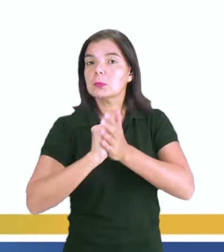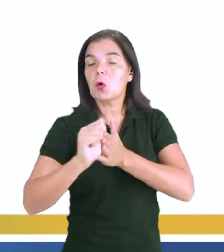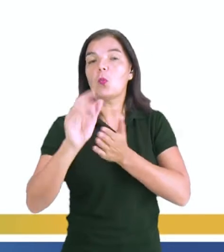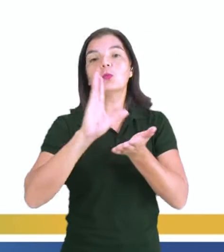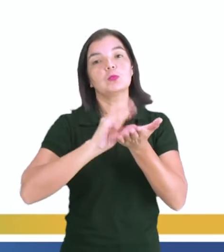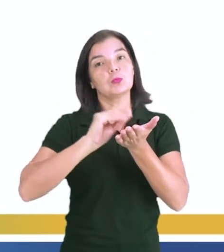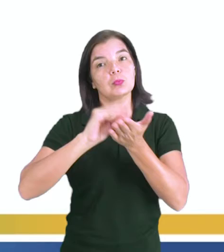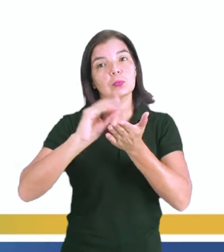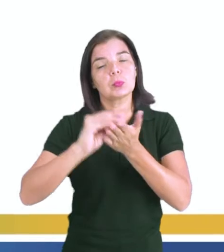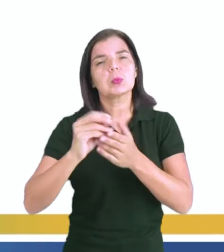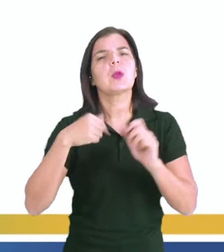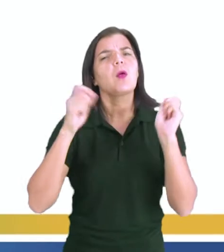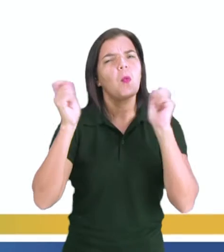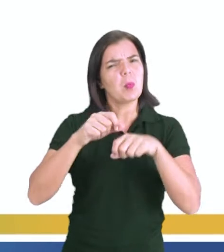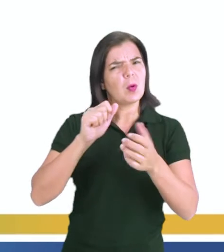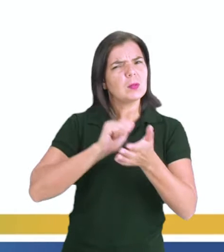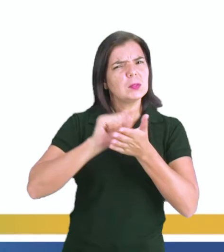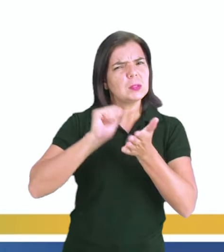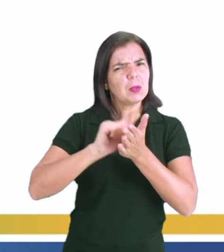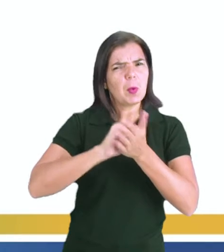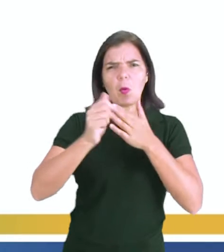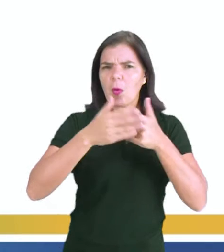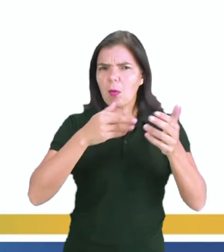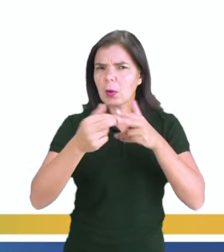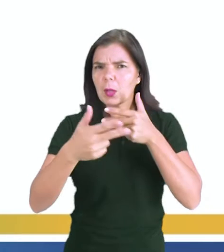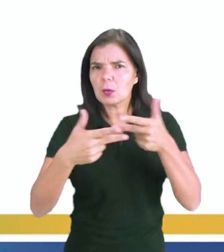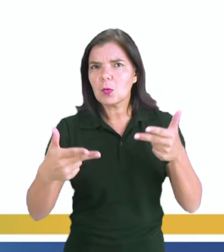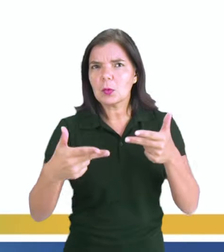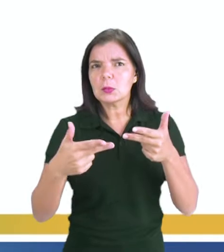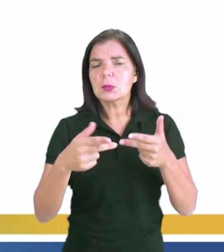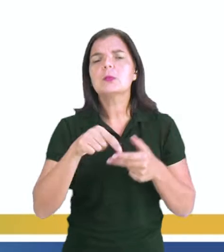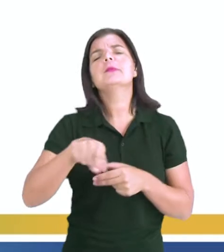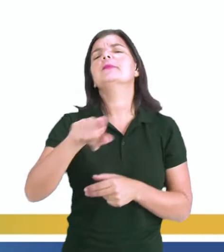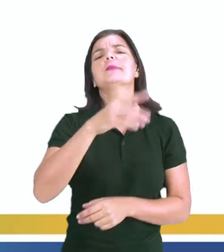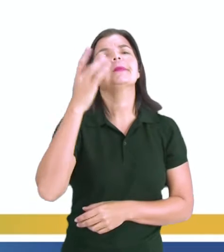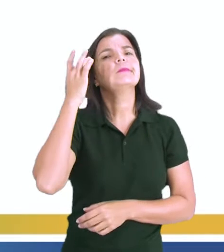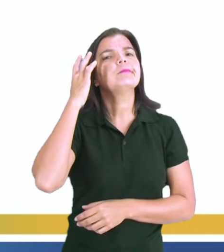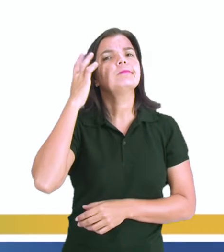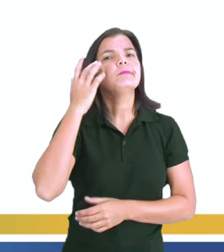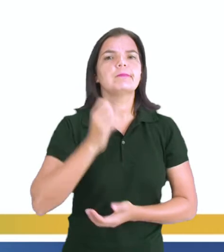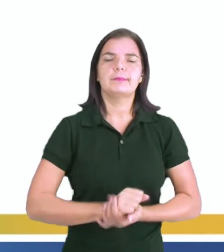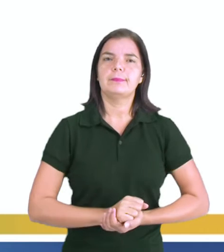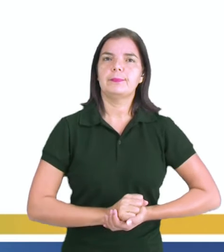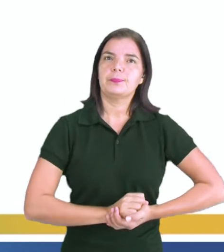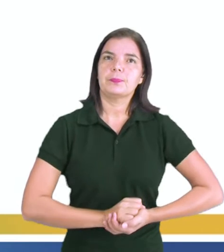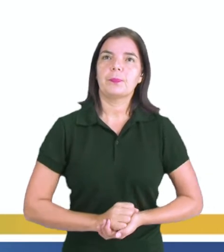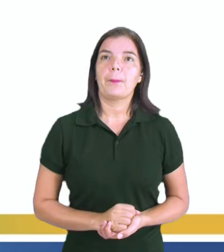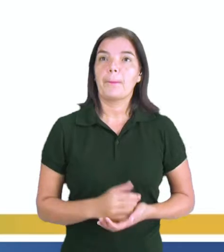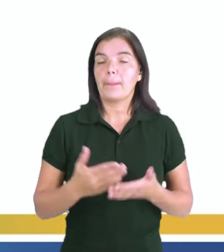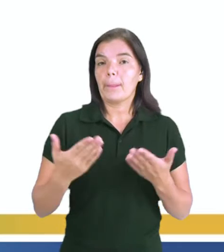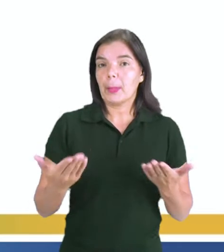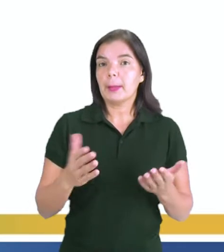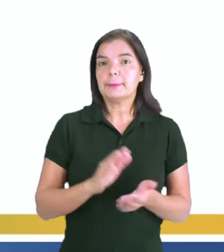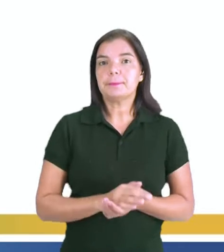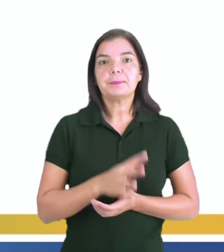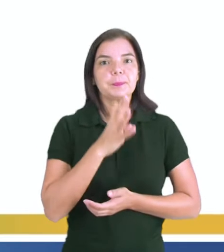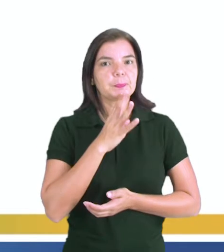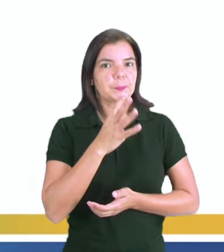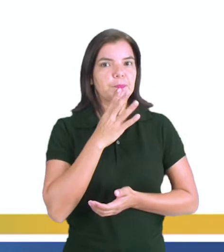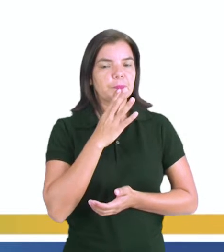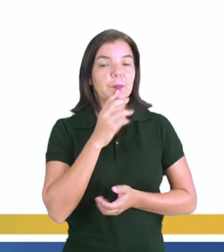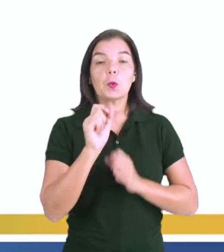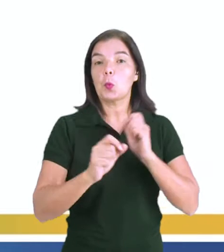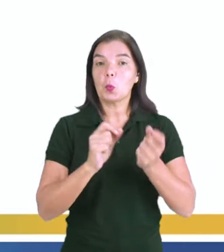de opinião? Será que eu posso escrever qualquer coisa no artigo de opinião? O que é que vocês acham? Então, conhecendo agora o artigo